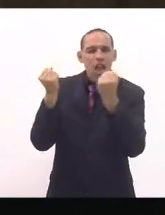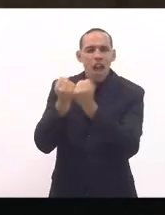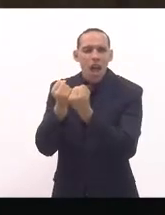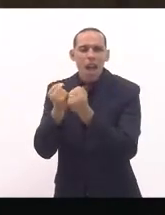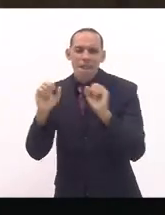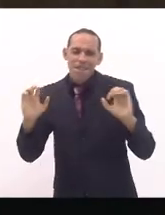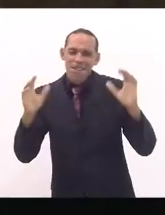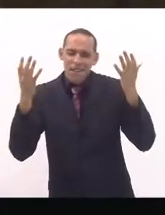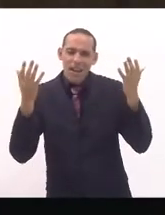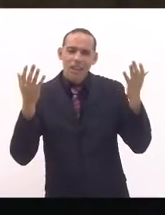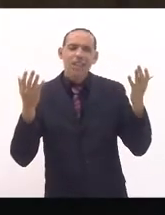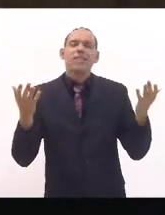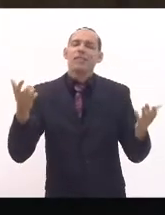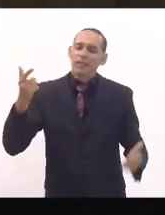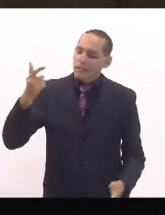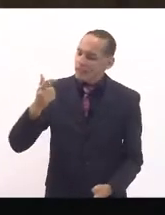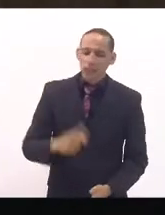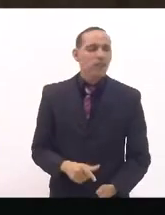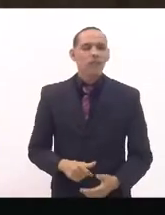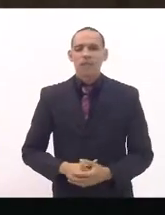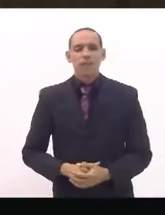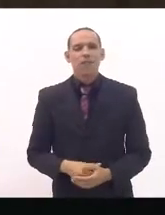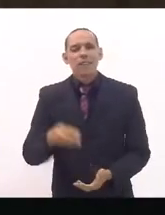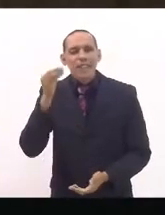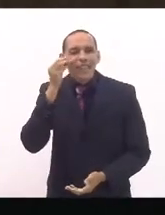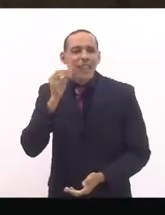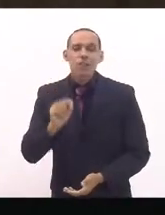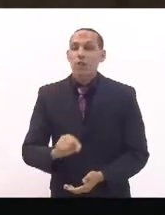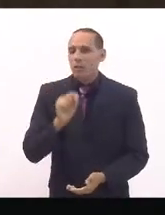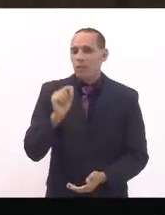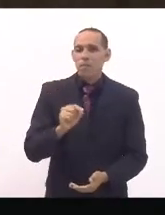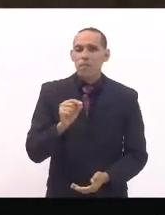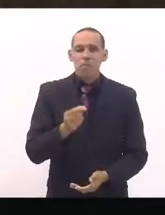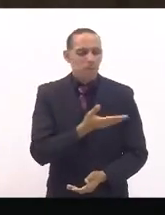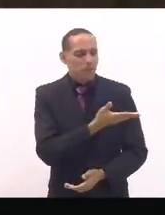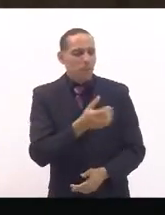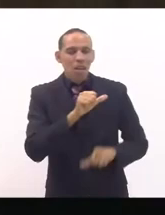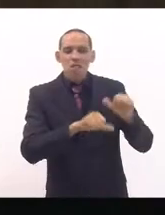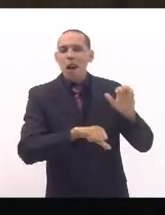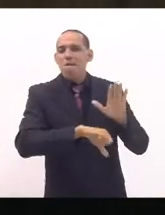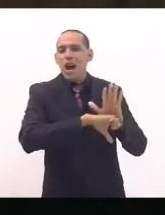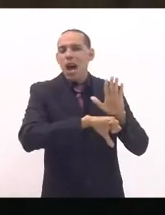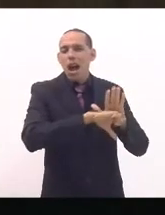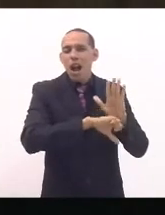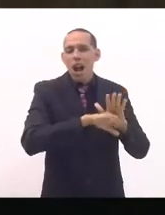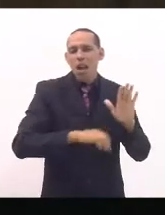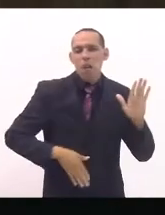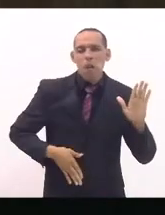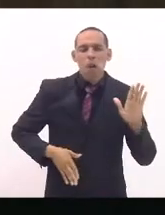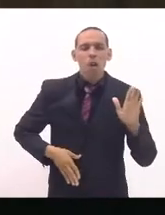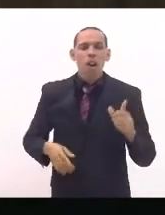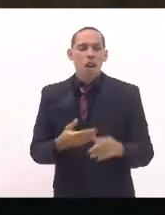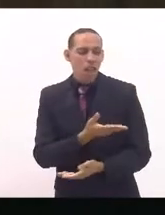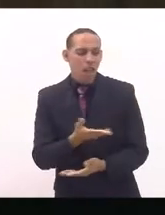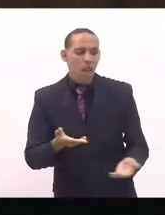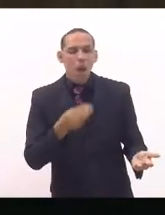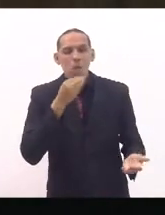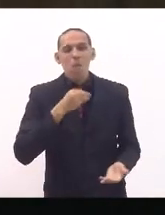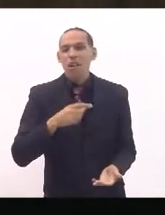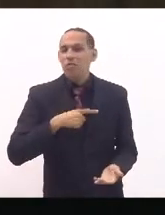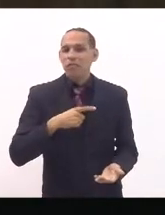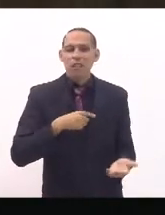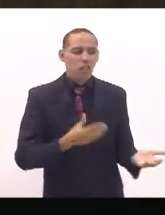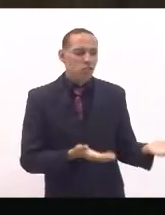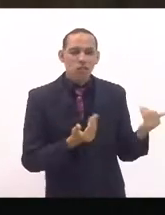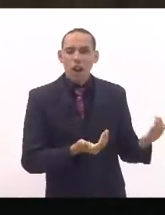sua festa, é, de novo, a tentativa de criminalizar a oportunidade que a nossa juventude tem